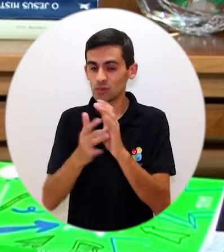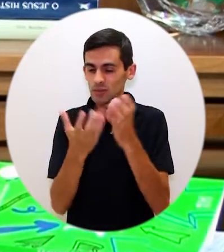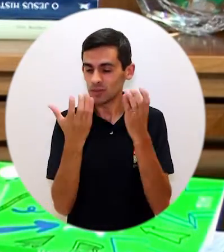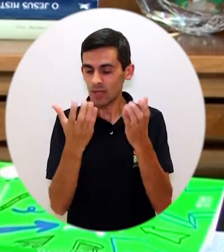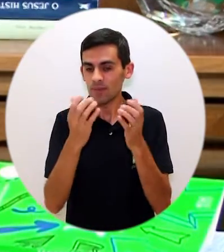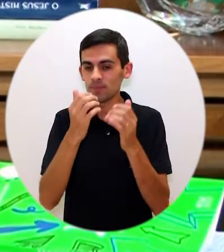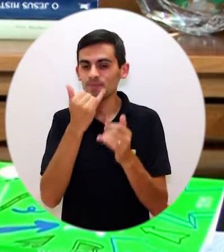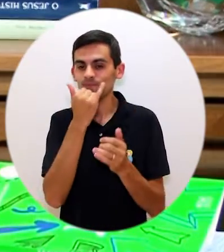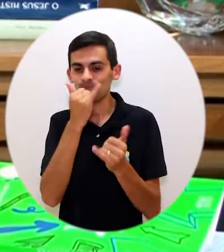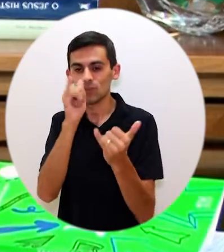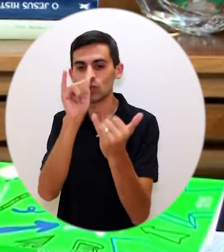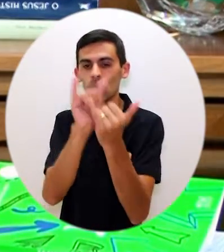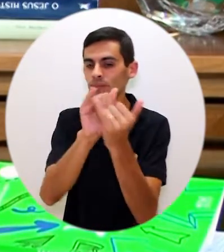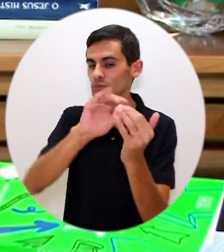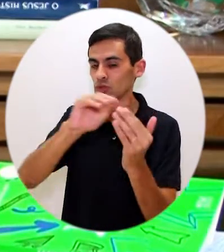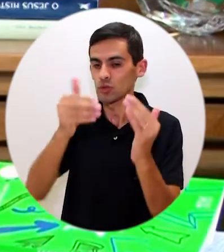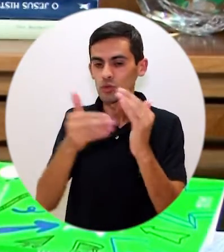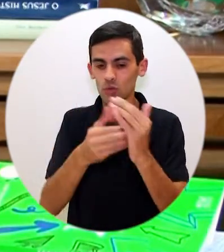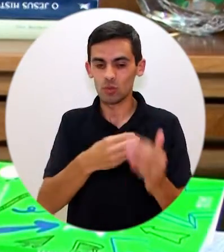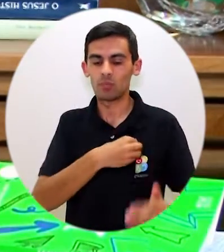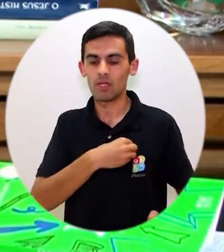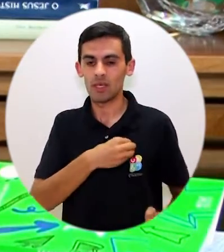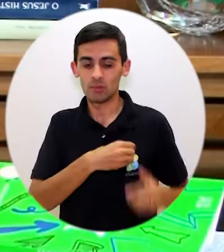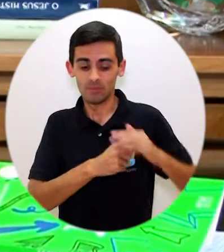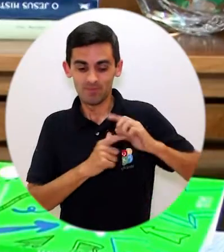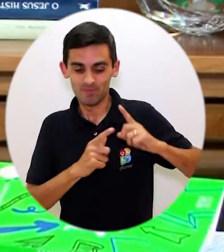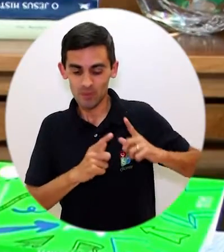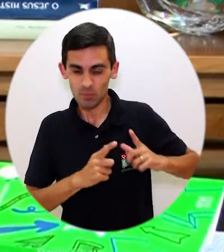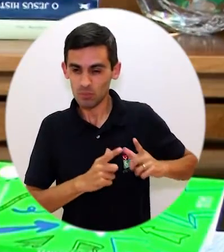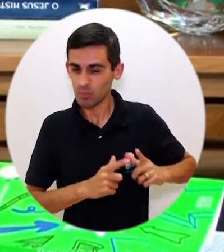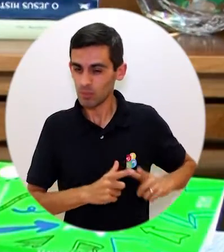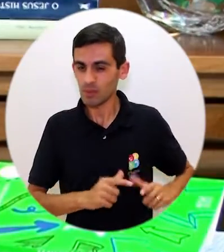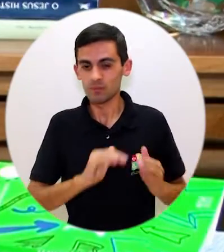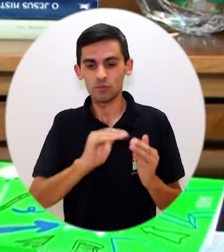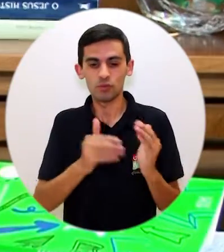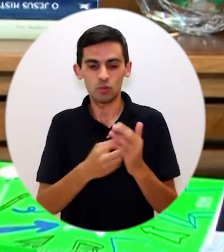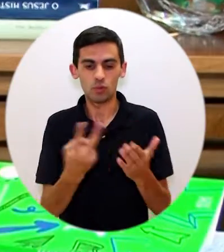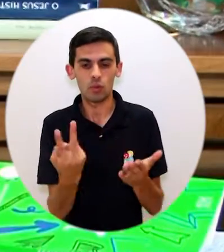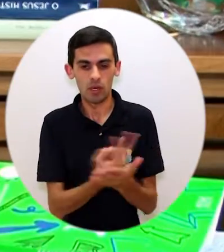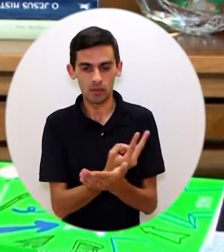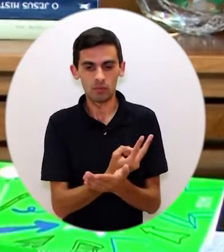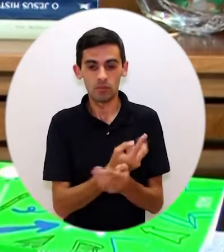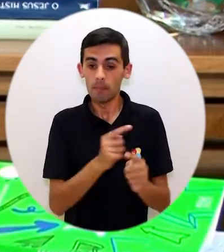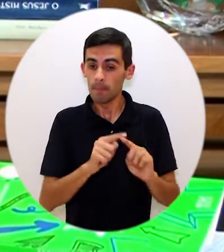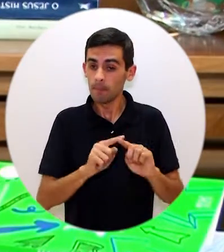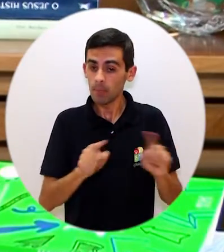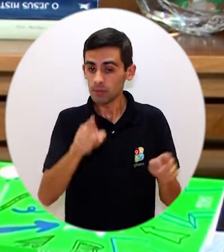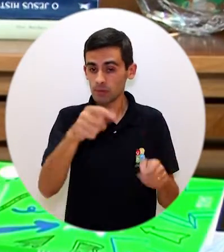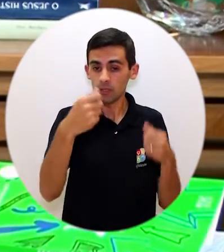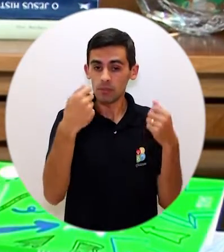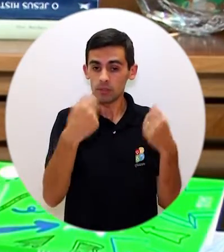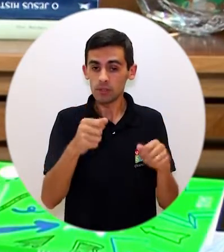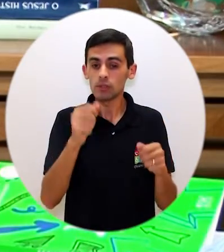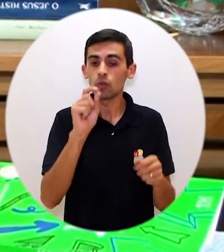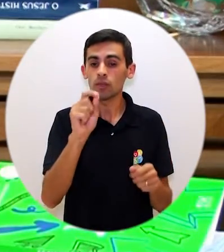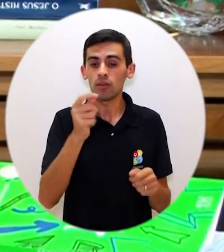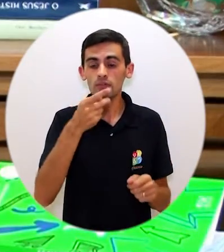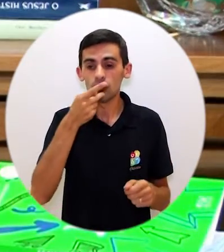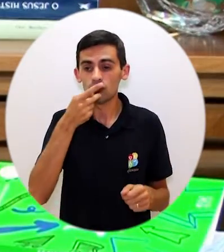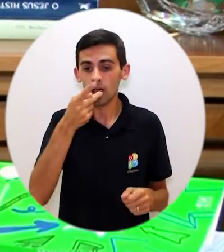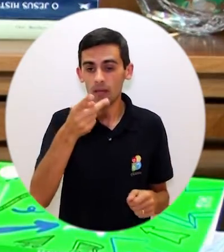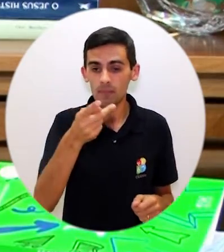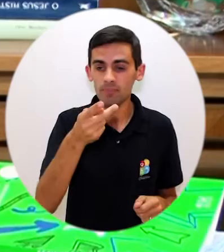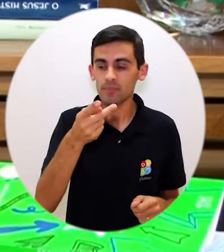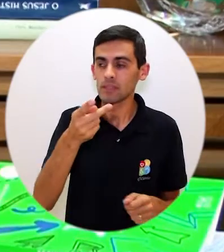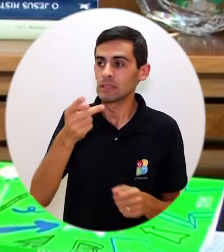que o Senhor quer te perdoar de todos os pecados e te purificar de todas as tuas iniquidades. Mas para